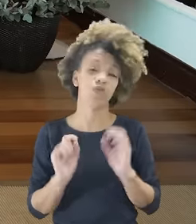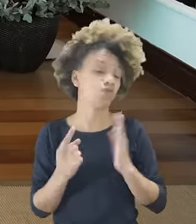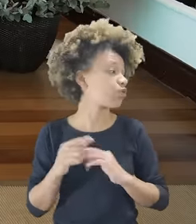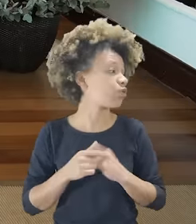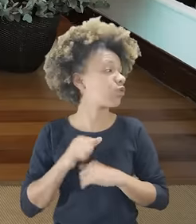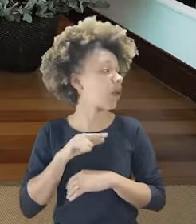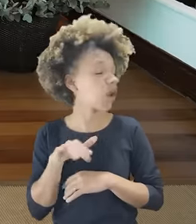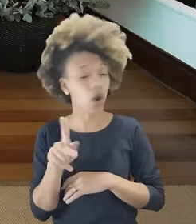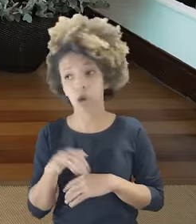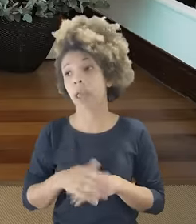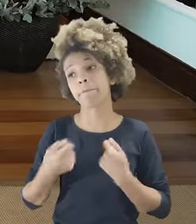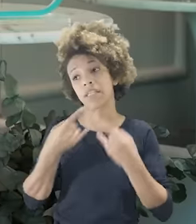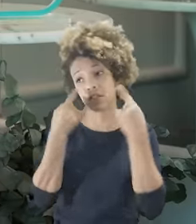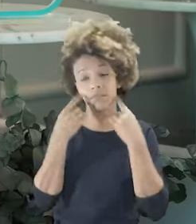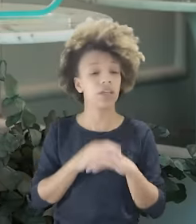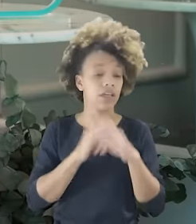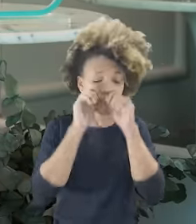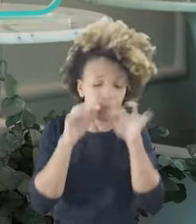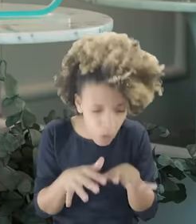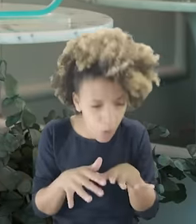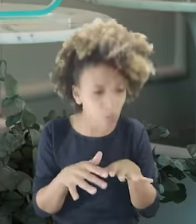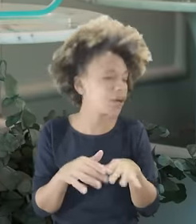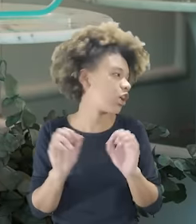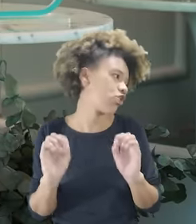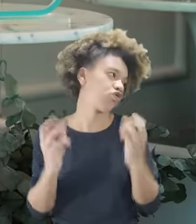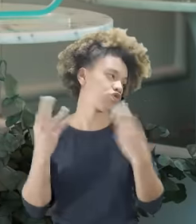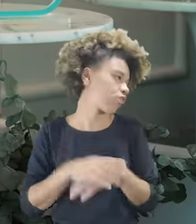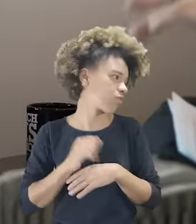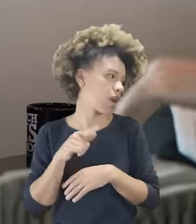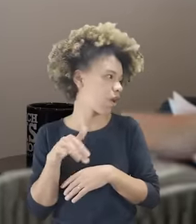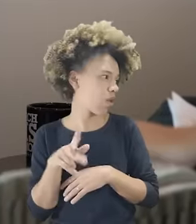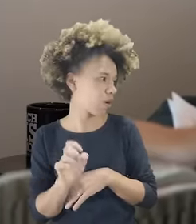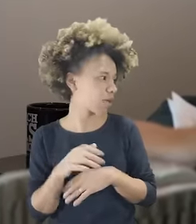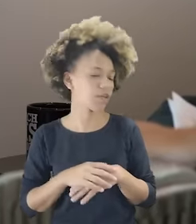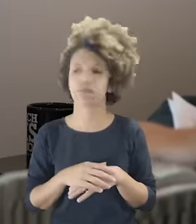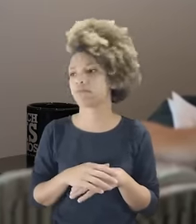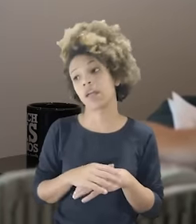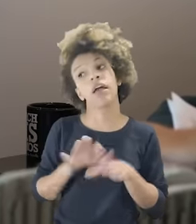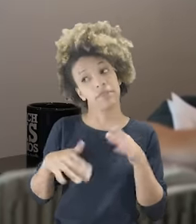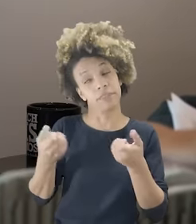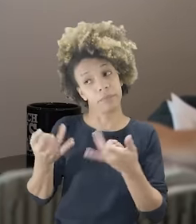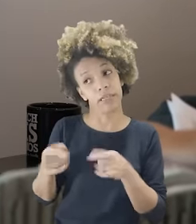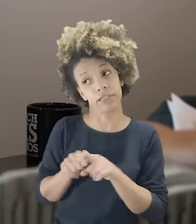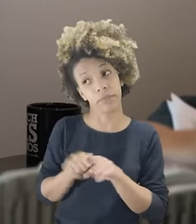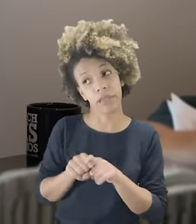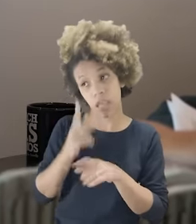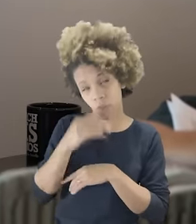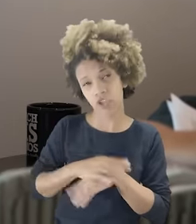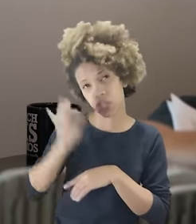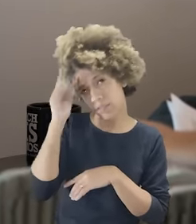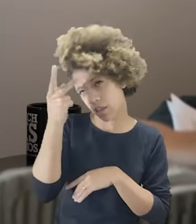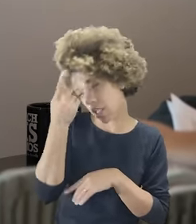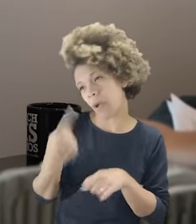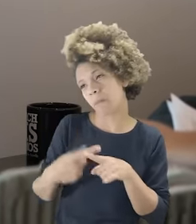de máscara Então mas aí espirrou era show do alok até tem um pouco sobre isso ah acho que eu tenho